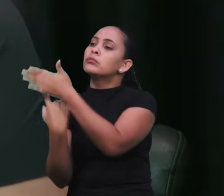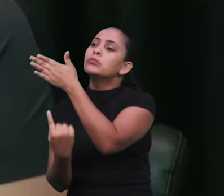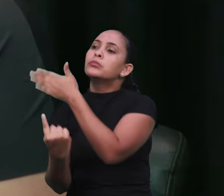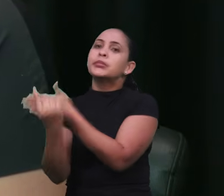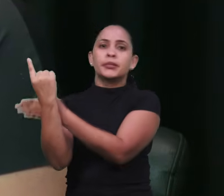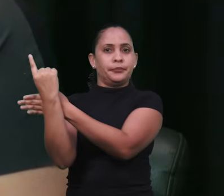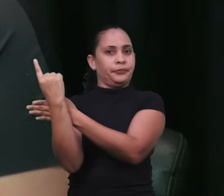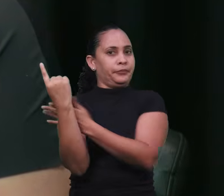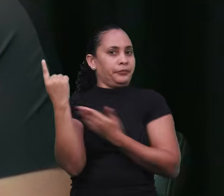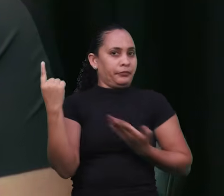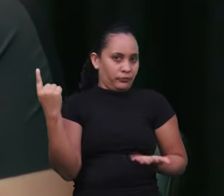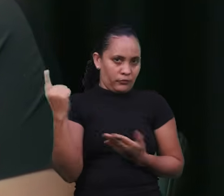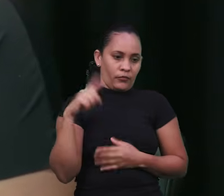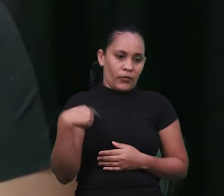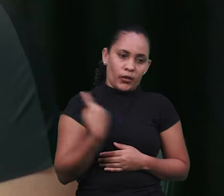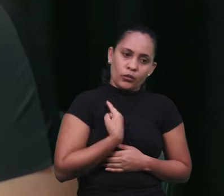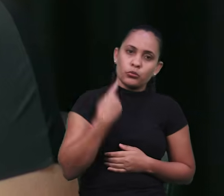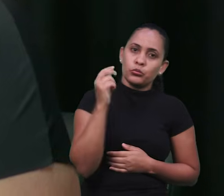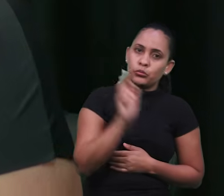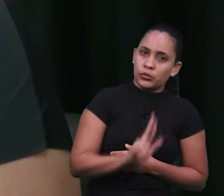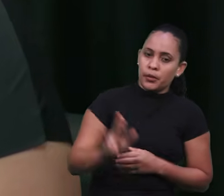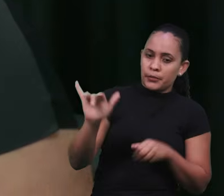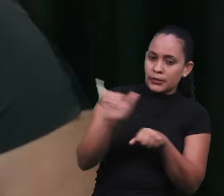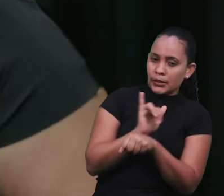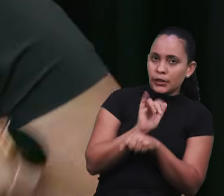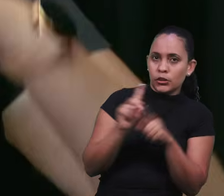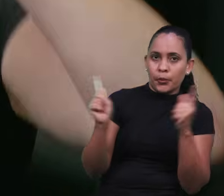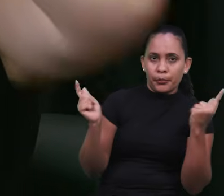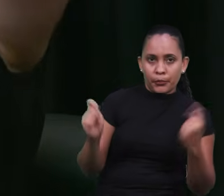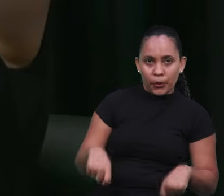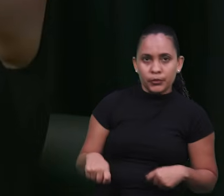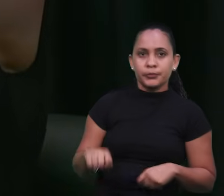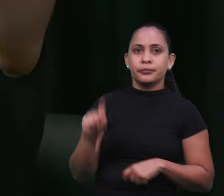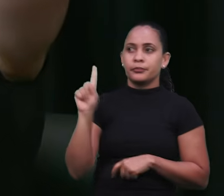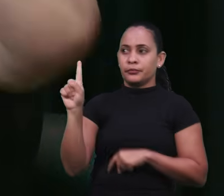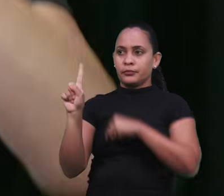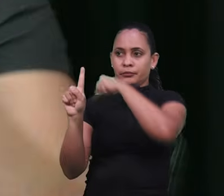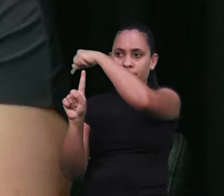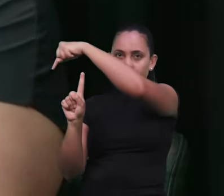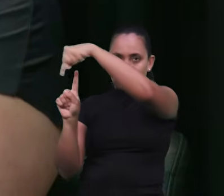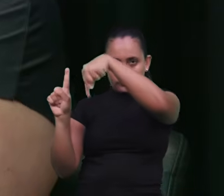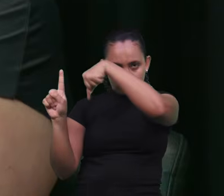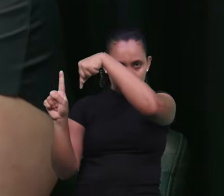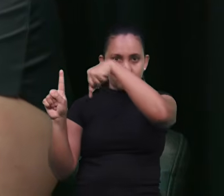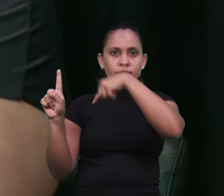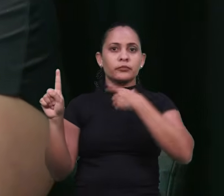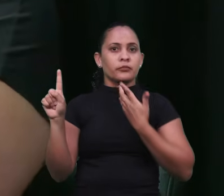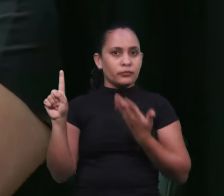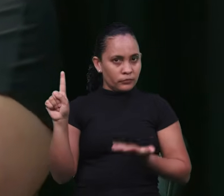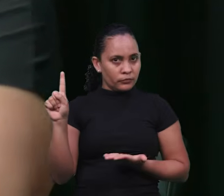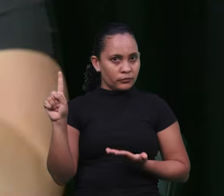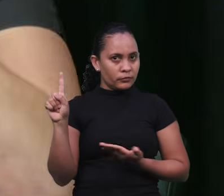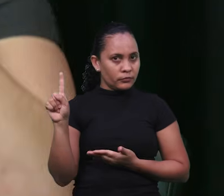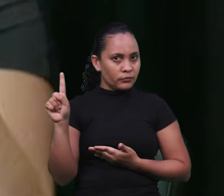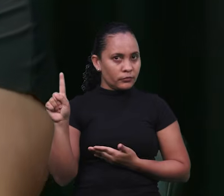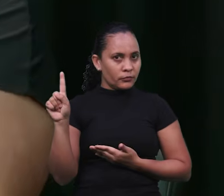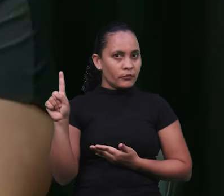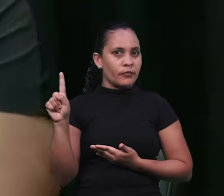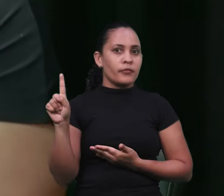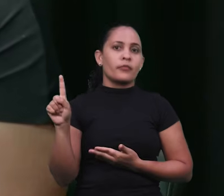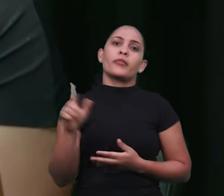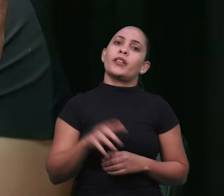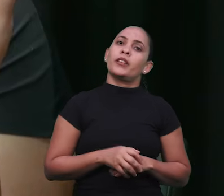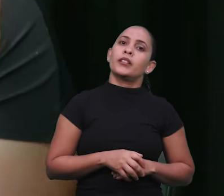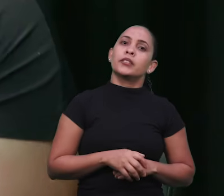né? Uma das opções que nós podemos fazer, pode fazer santo. Lembra que a Amável já trouxe, né? O santidade